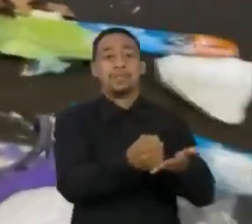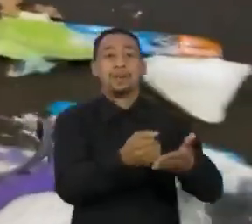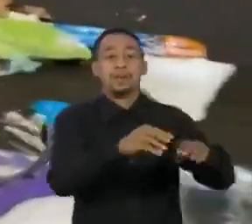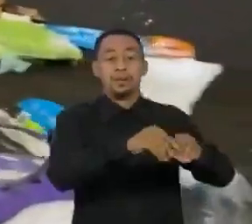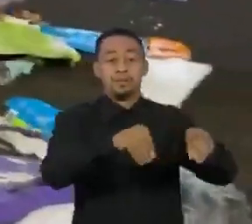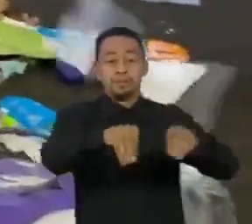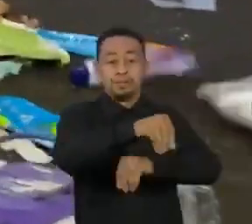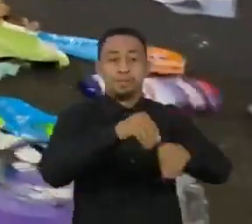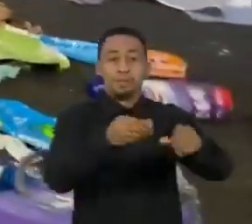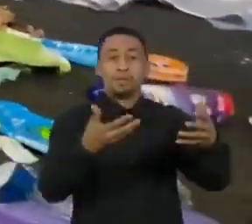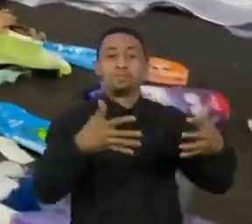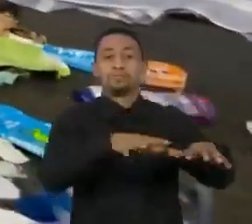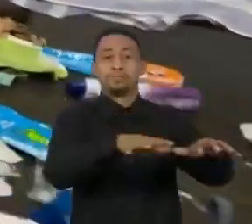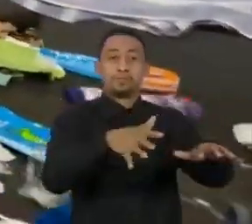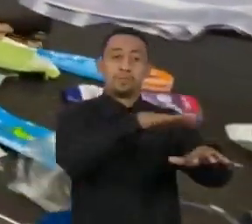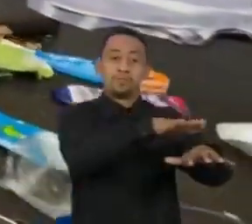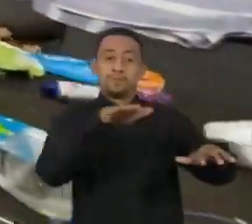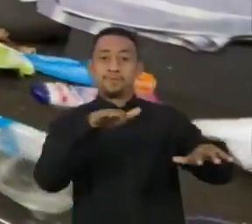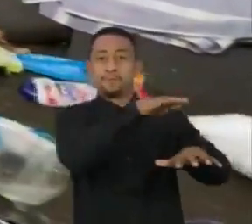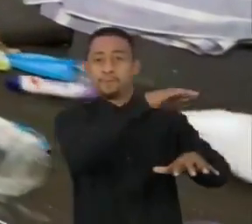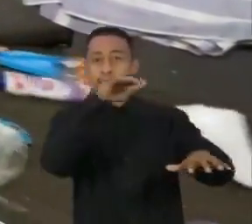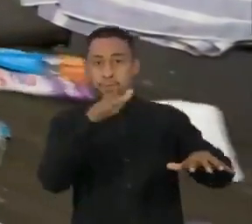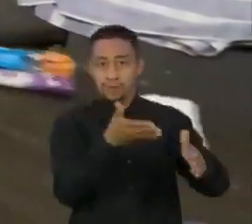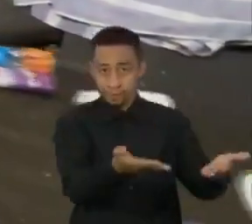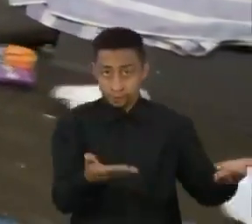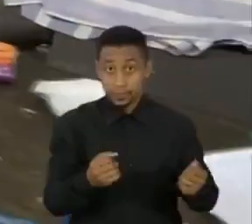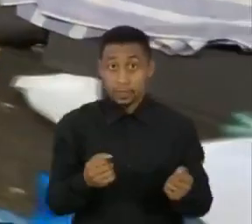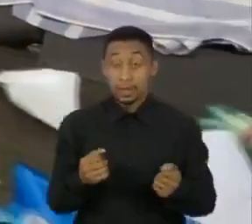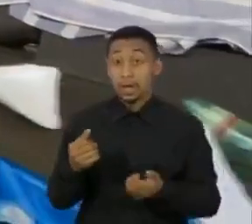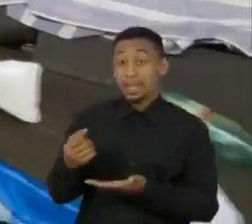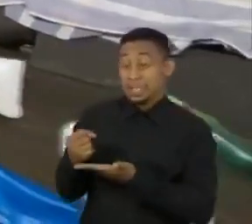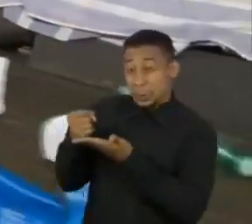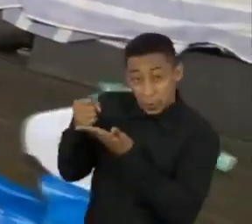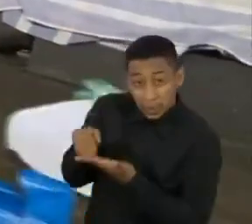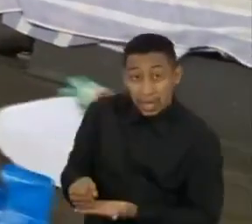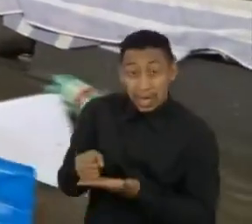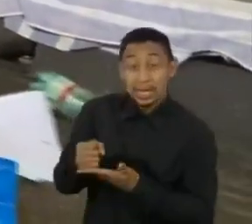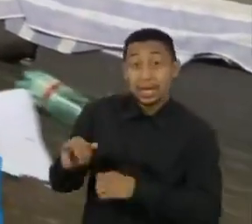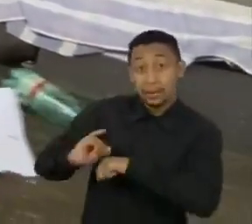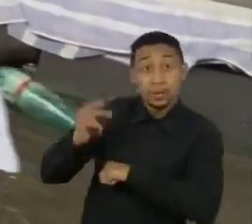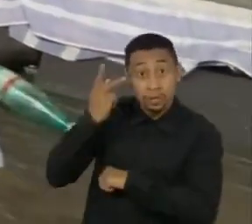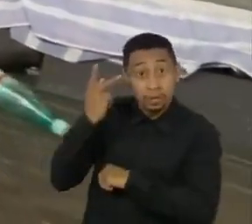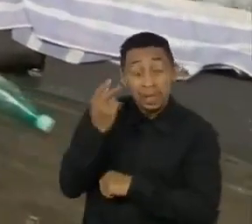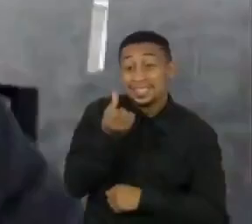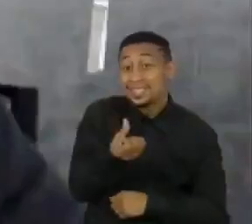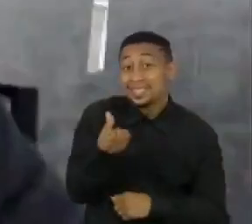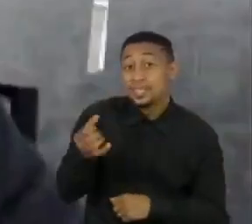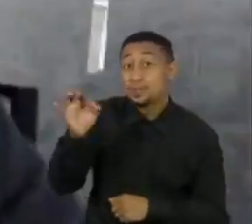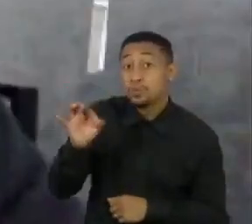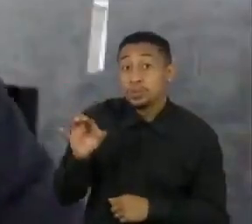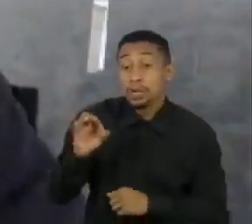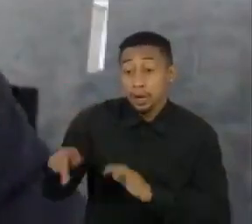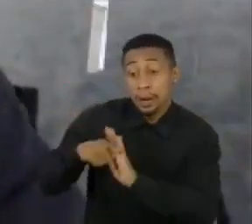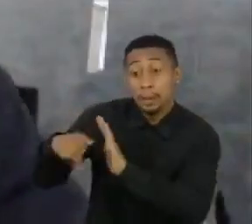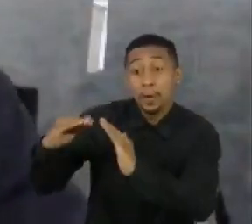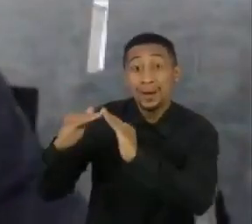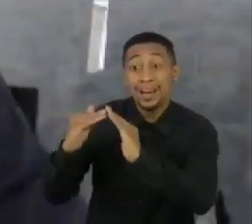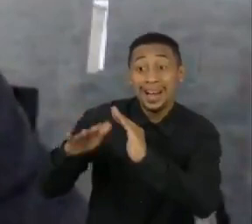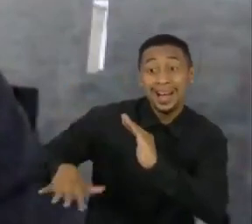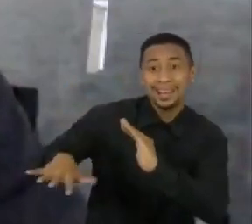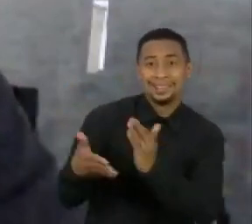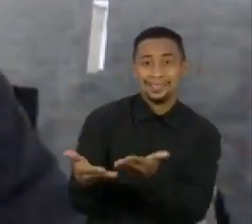das 20 mil toneladas de lixo coletadas na capital paulista 66 por cento são resíduos domiciliares que os aterros